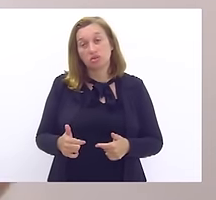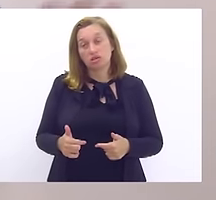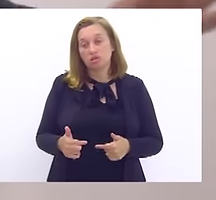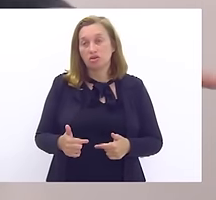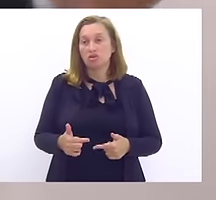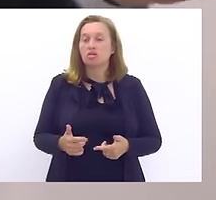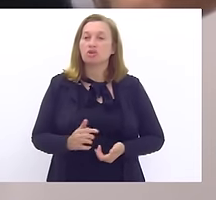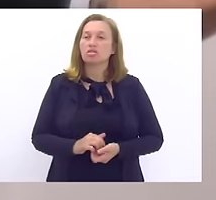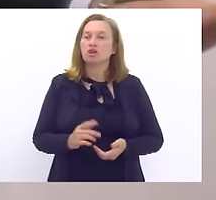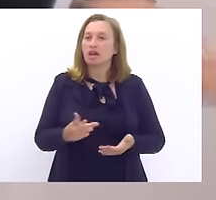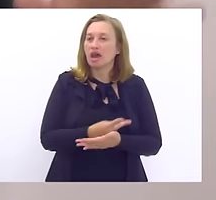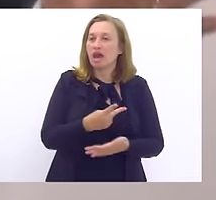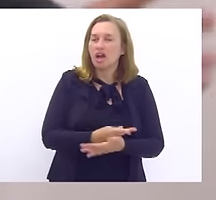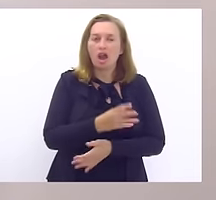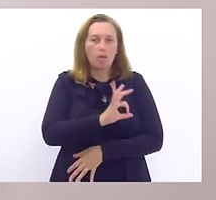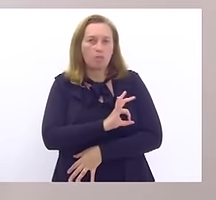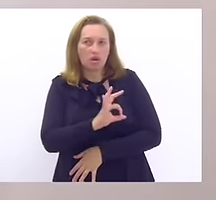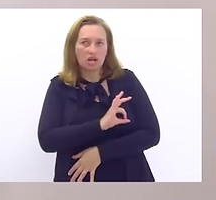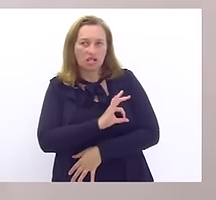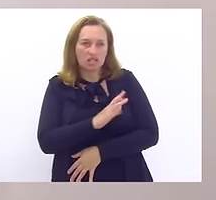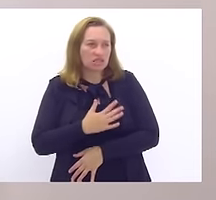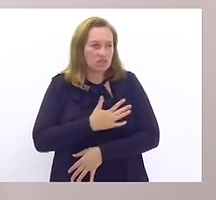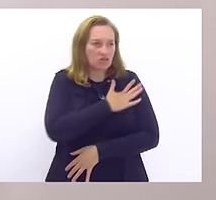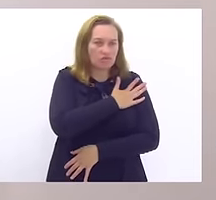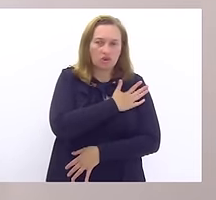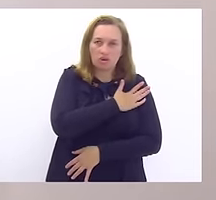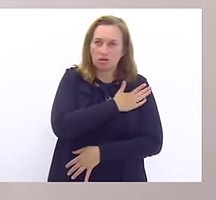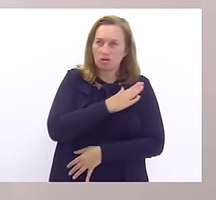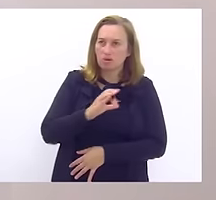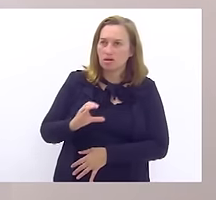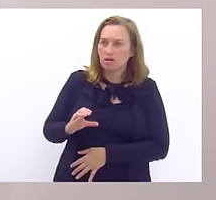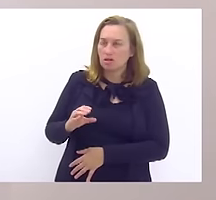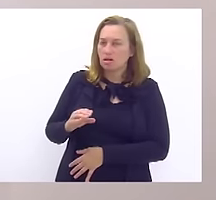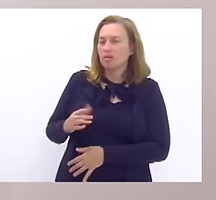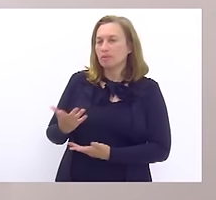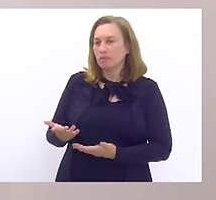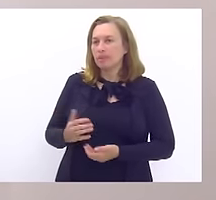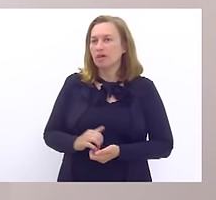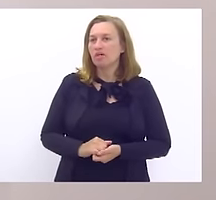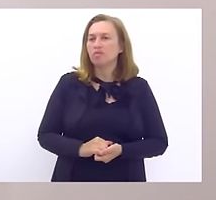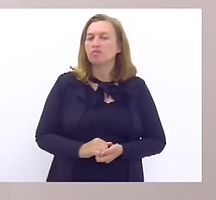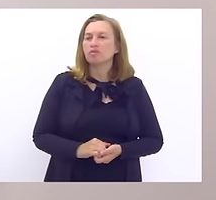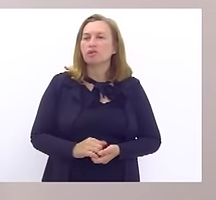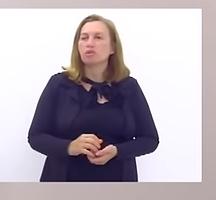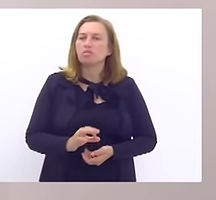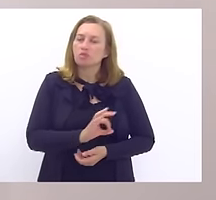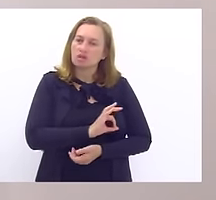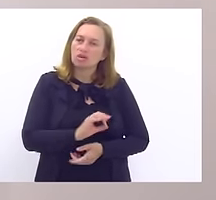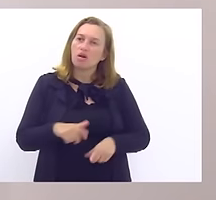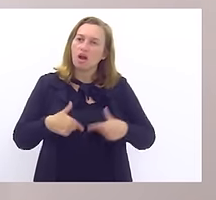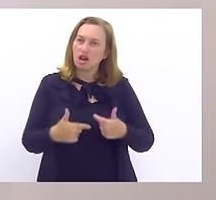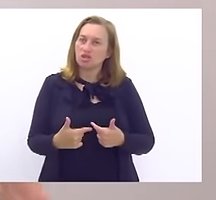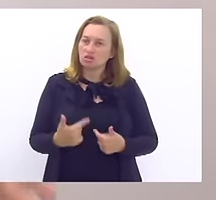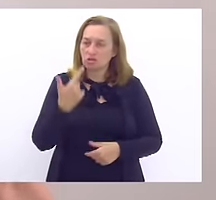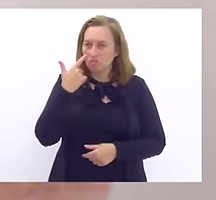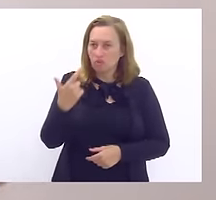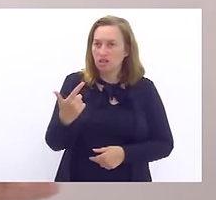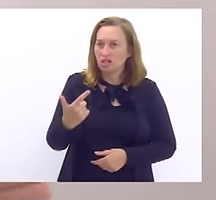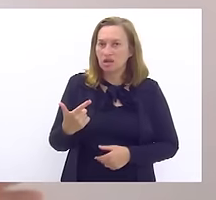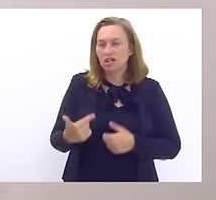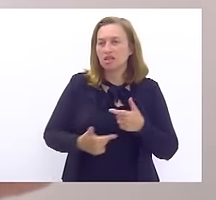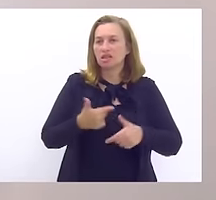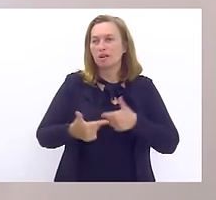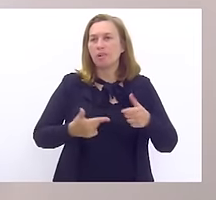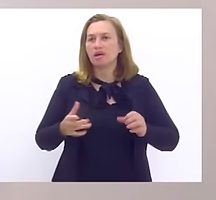o a polícia civil nem a polícia militar era tu e nada os policiais civis os policiais militares como autoridade de policiais que são então ali provendo aquela operação